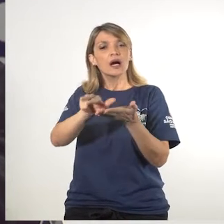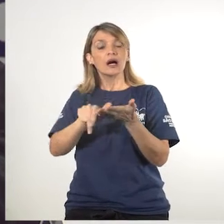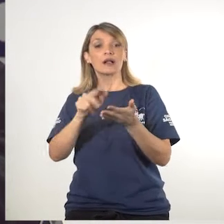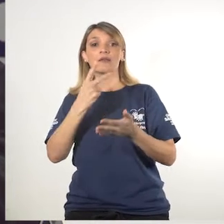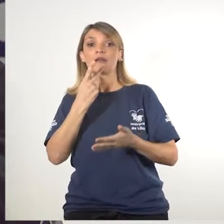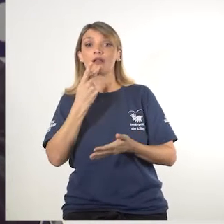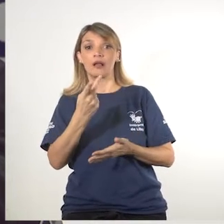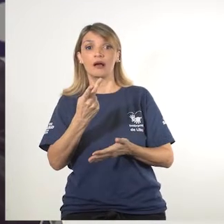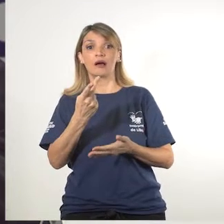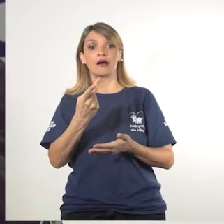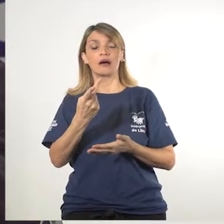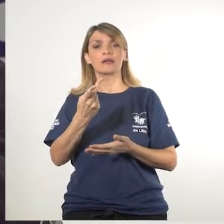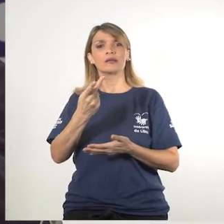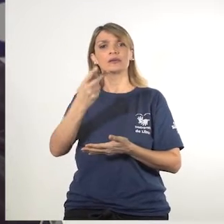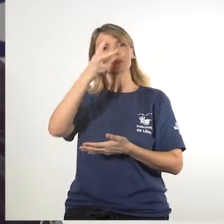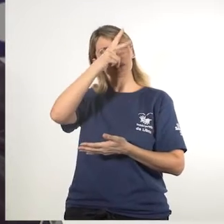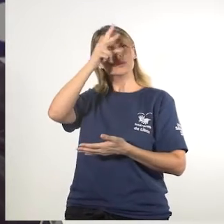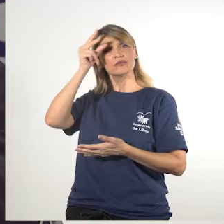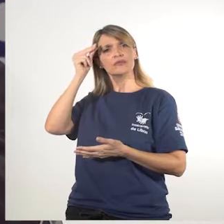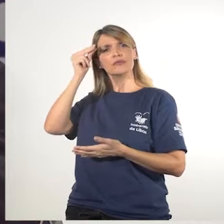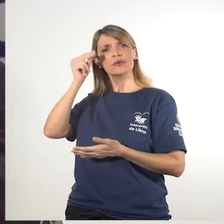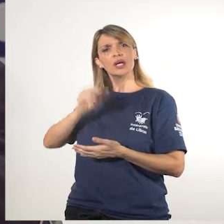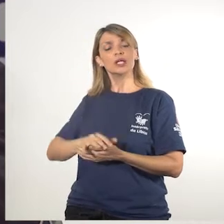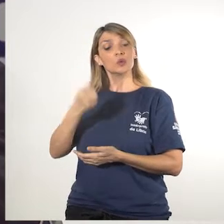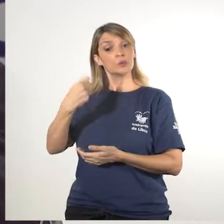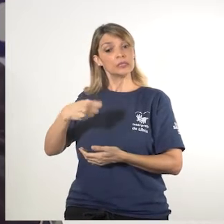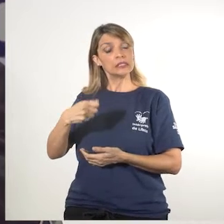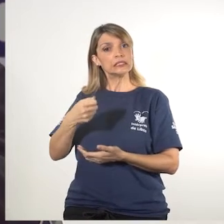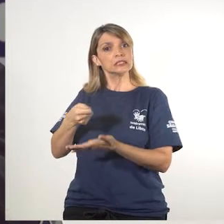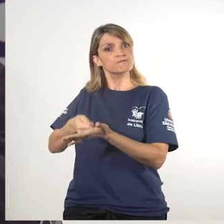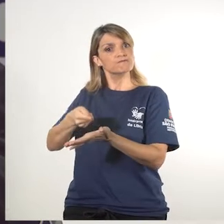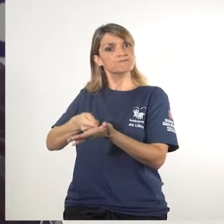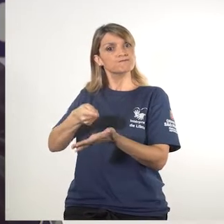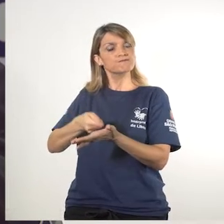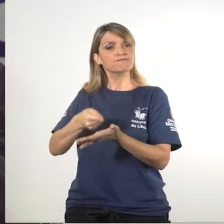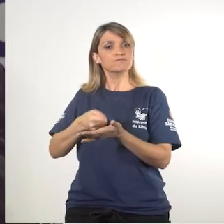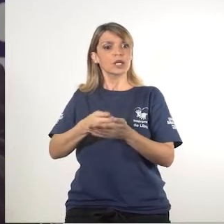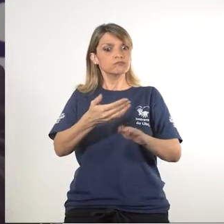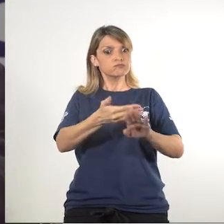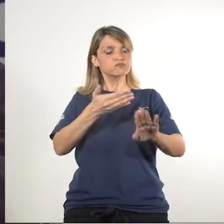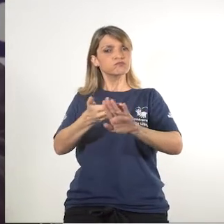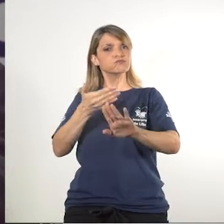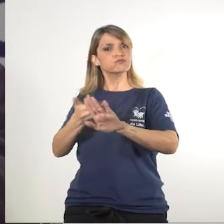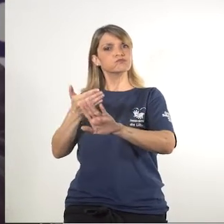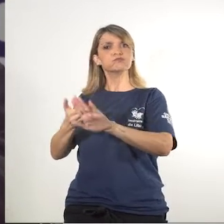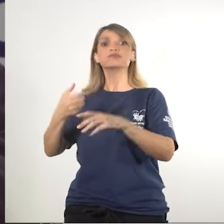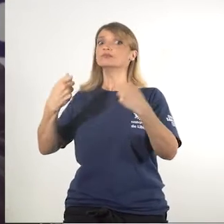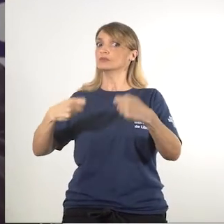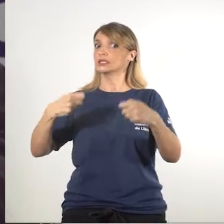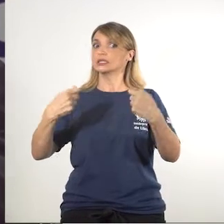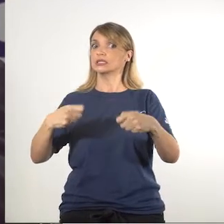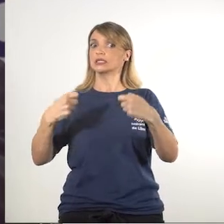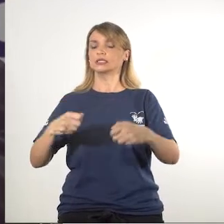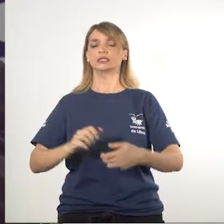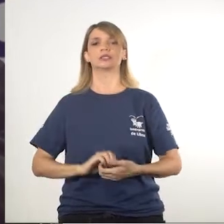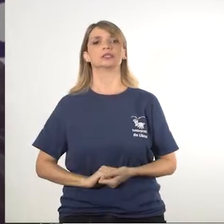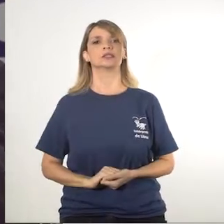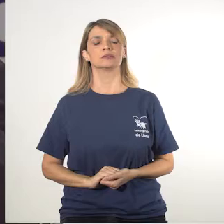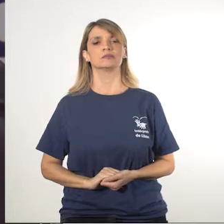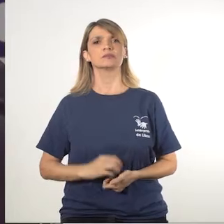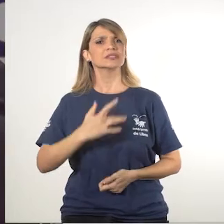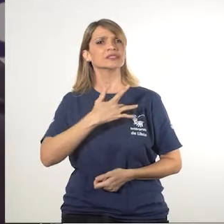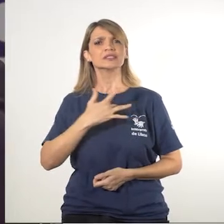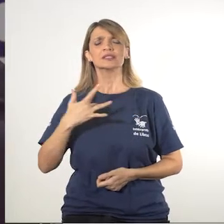recomendaram ao senhor que tomasse medidas restritivas para aumentar o distanciamento social e o isolamento, a